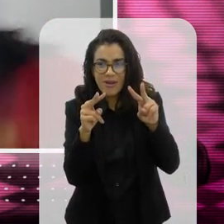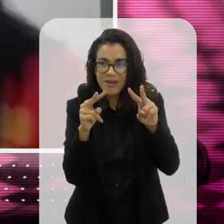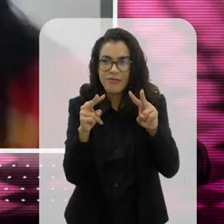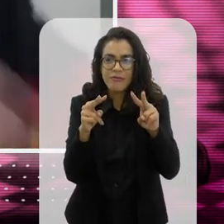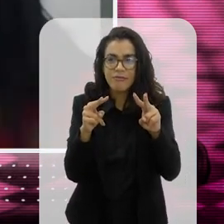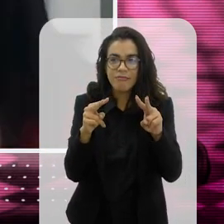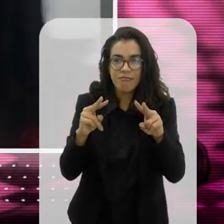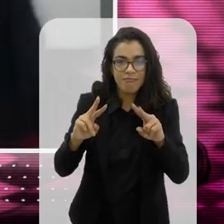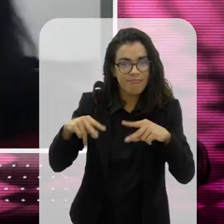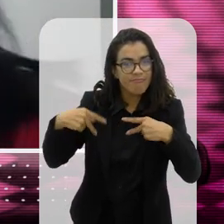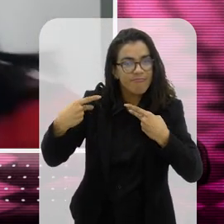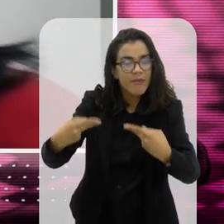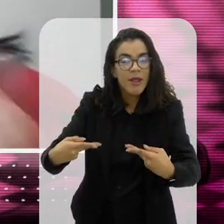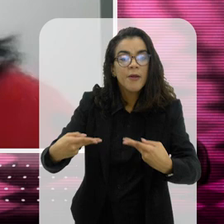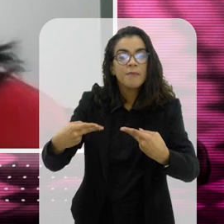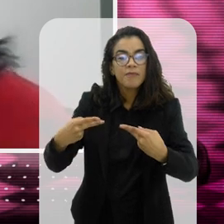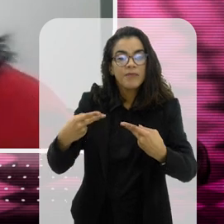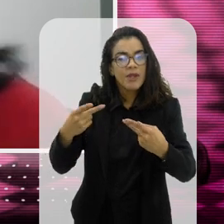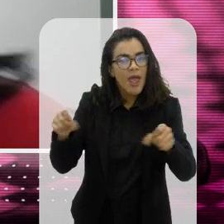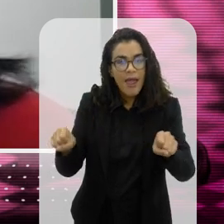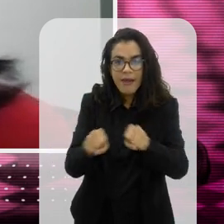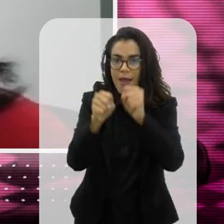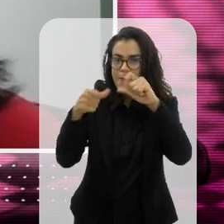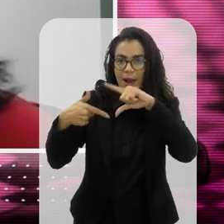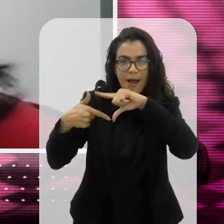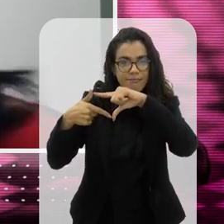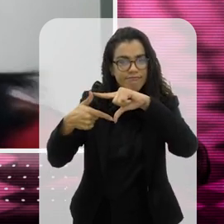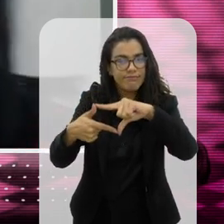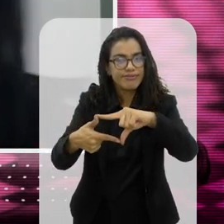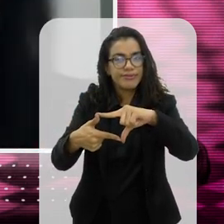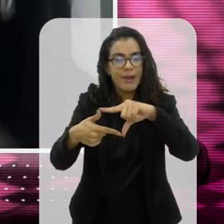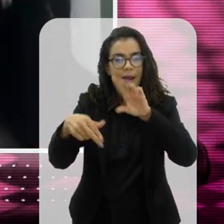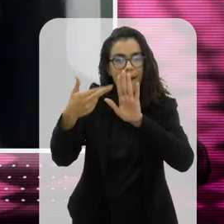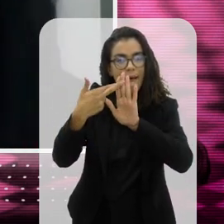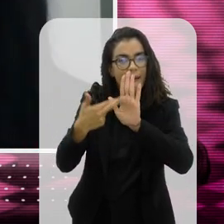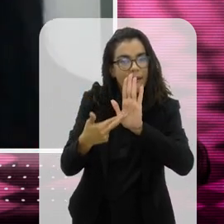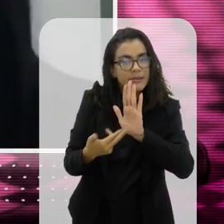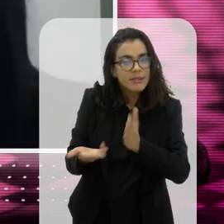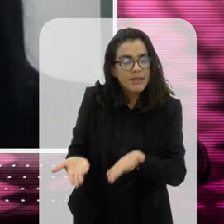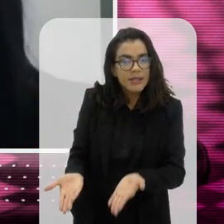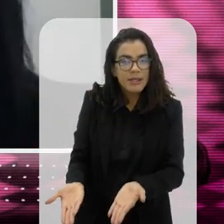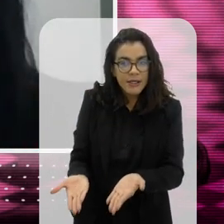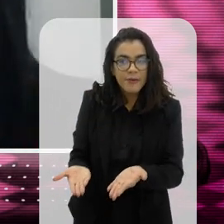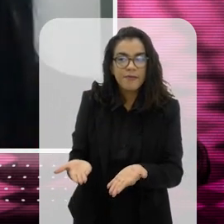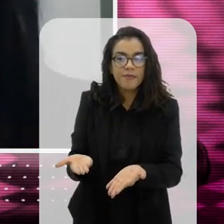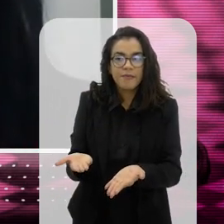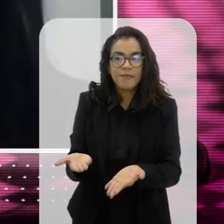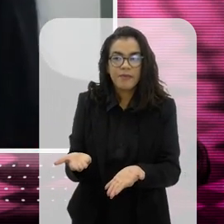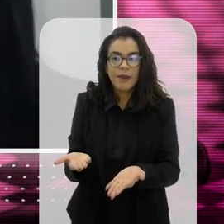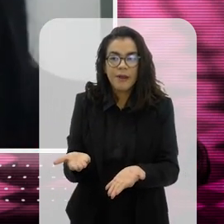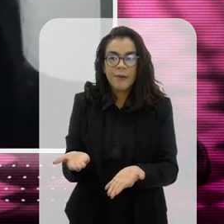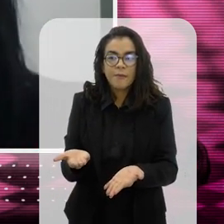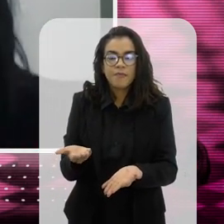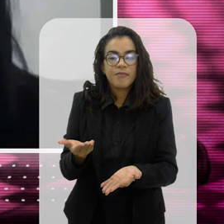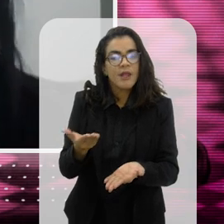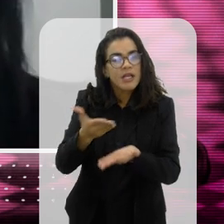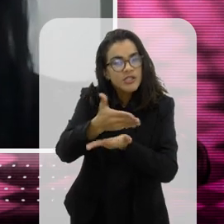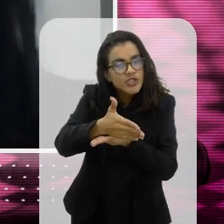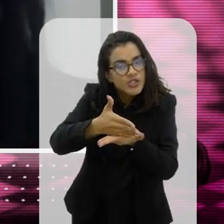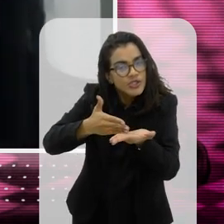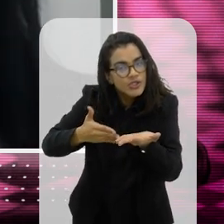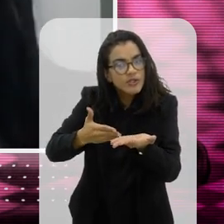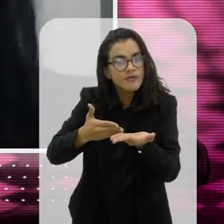vamos repetir esses padrões. E a nossa intenção é quebrar padrões. O que eu vejo é que a gente tem